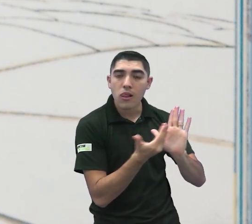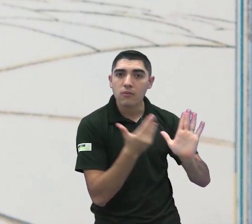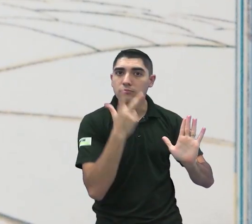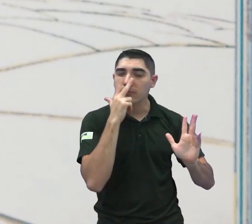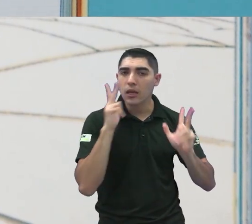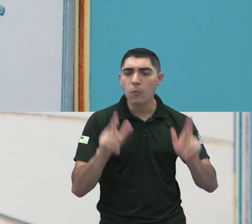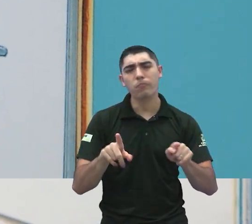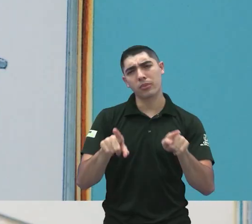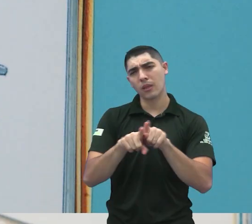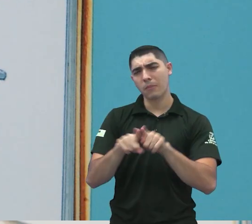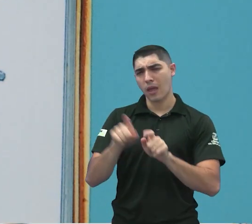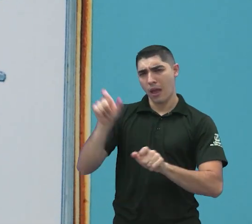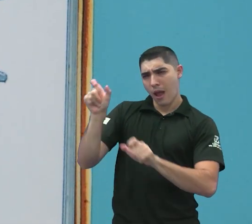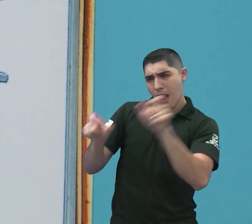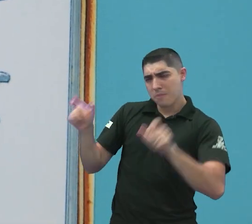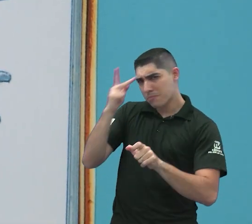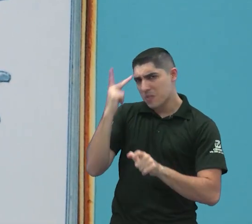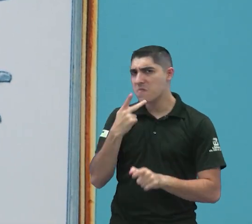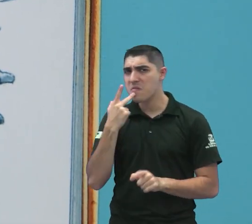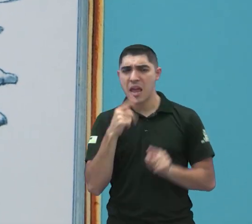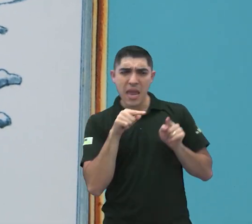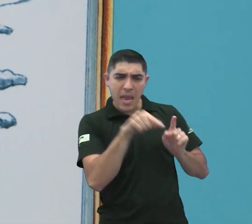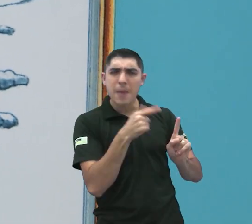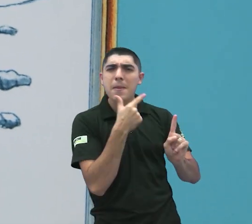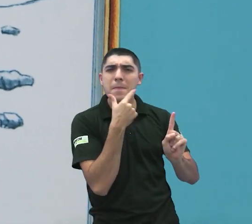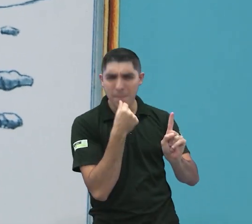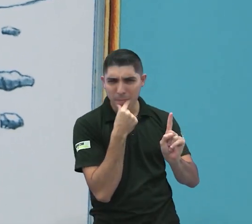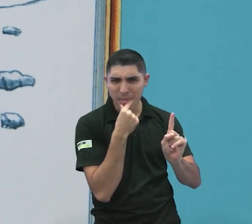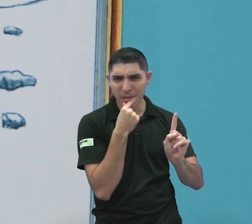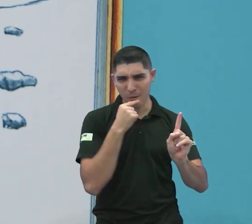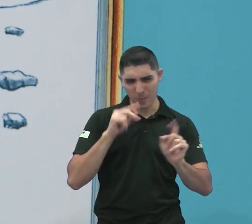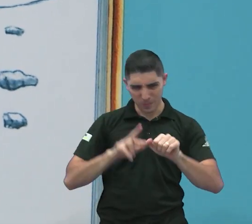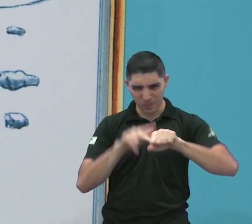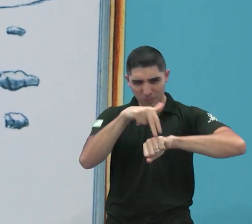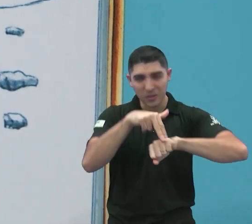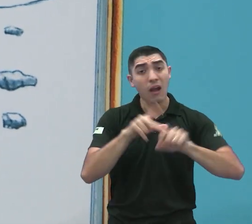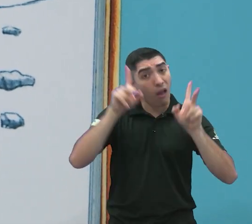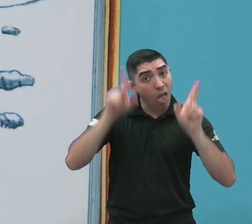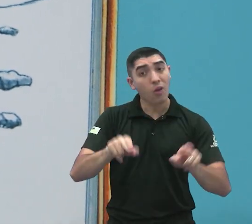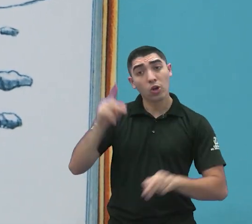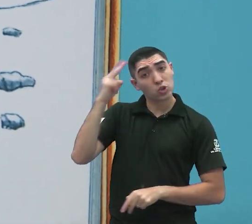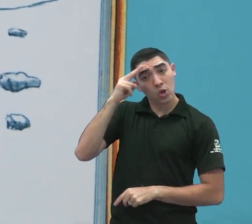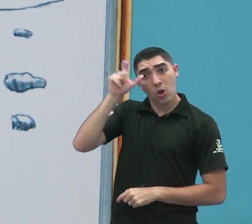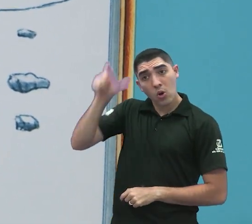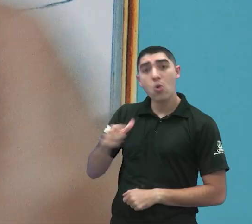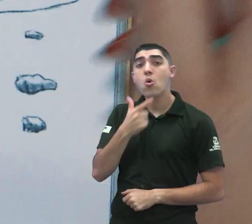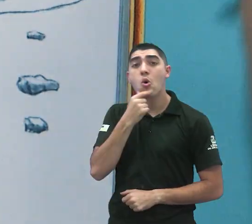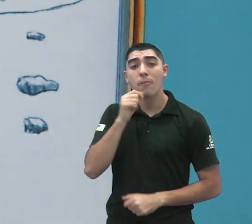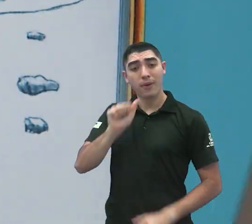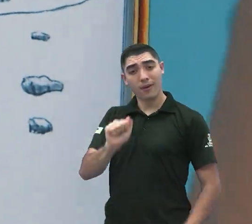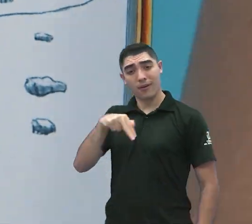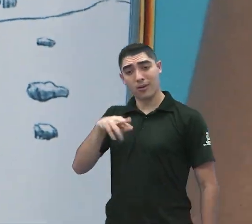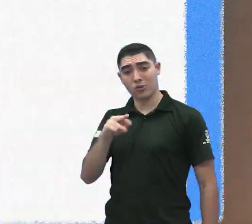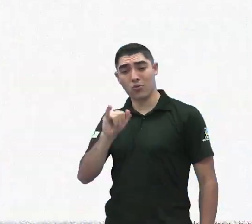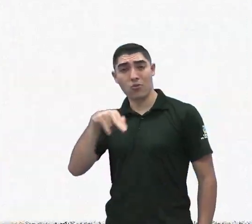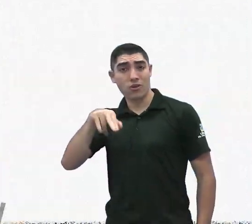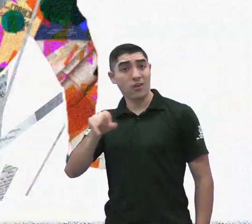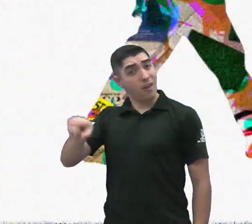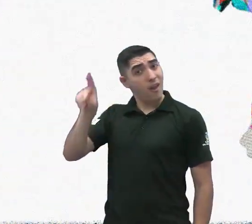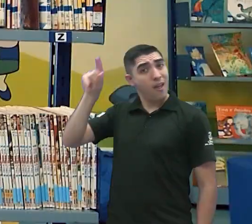Também há quem diga que a figura do Pequeno Príncipe tem um tom autobiográfico, ou seja, é inspirado na versão criança do próprio